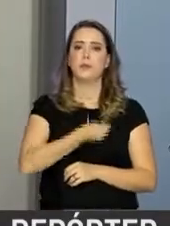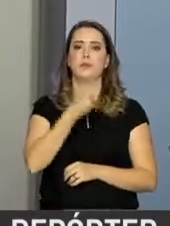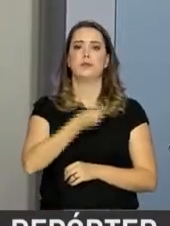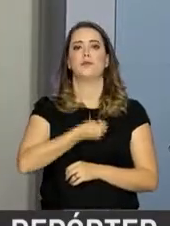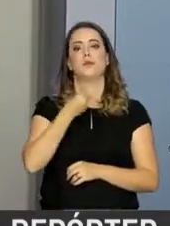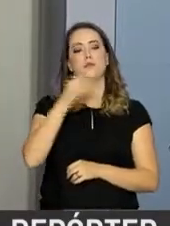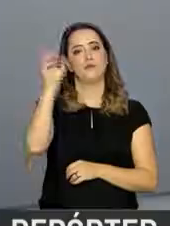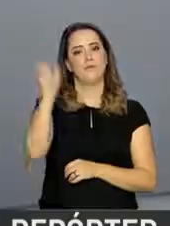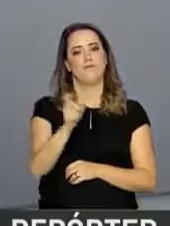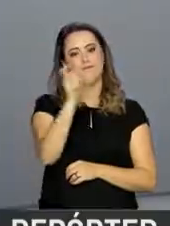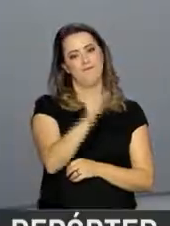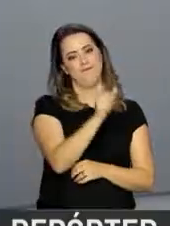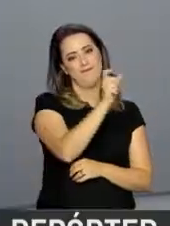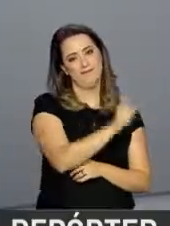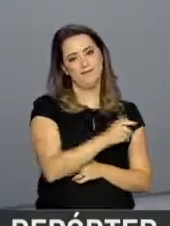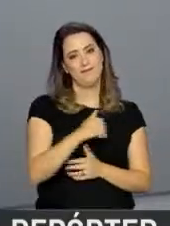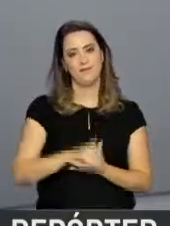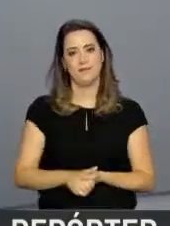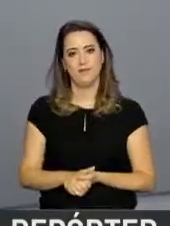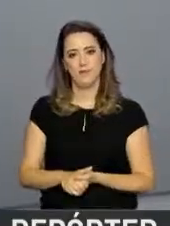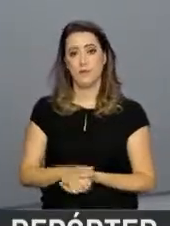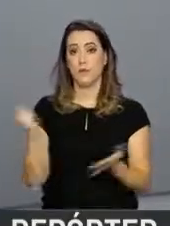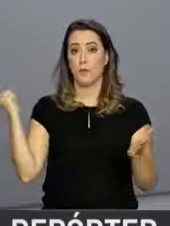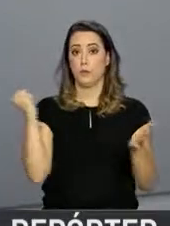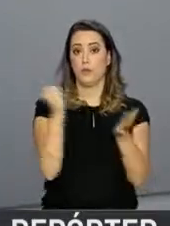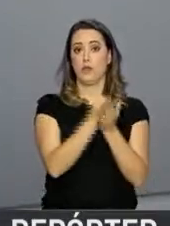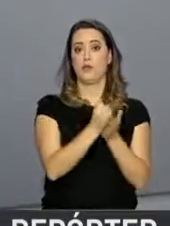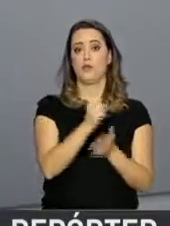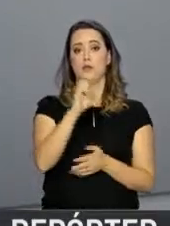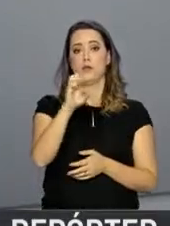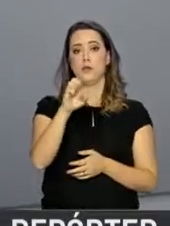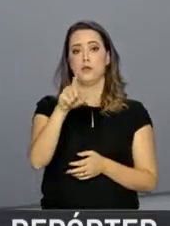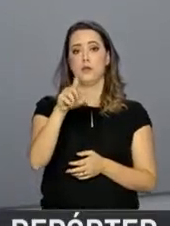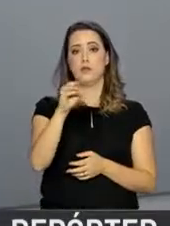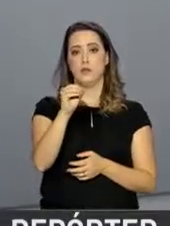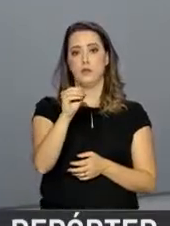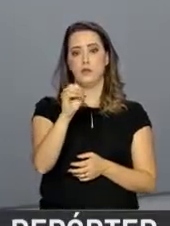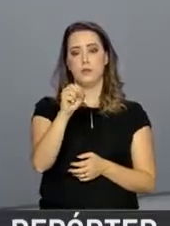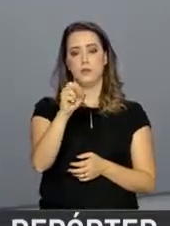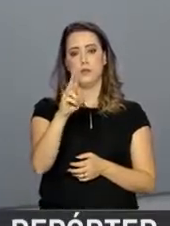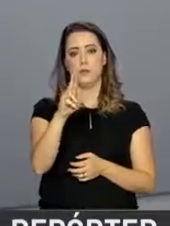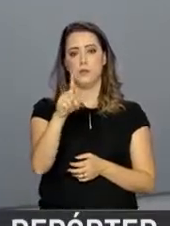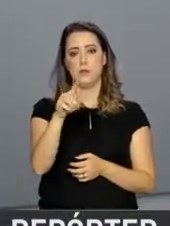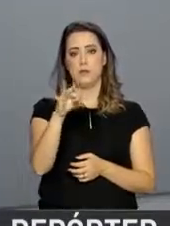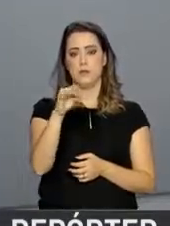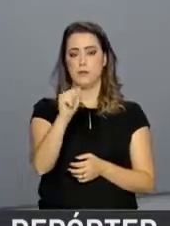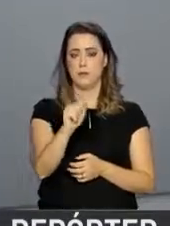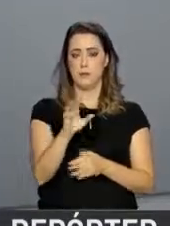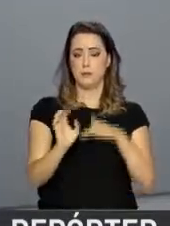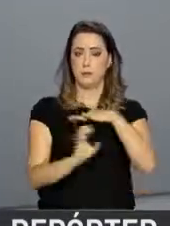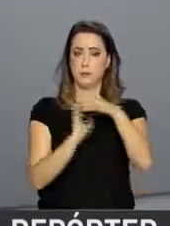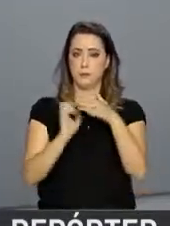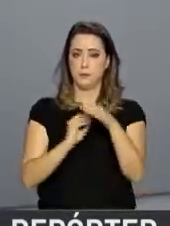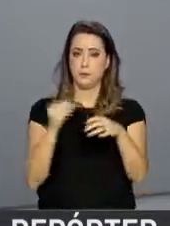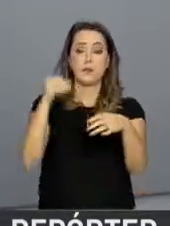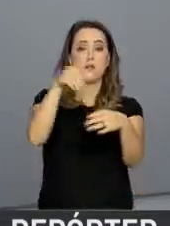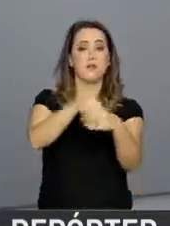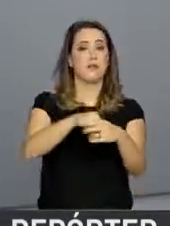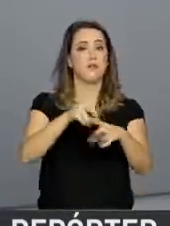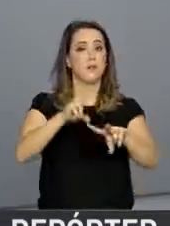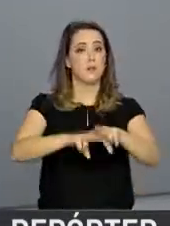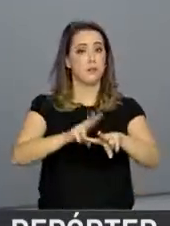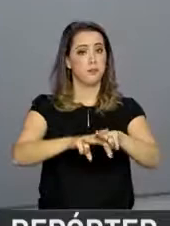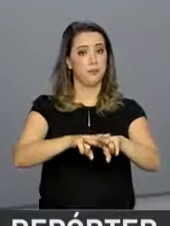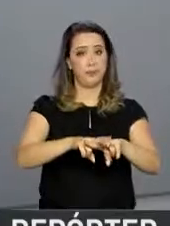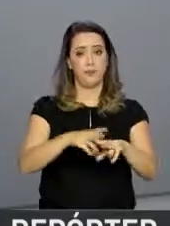das pessoas. O selo Resgata prestigia o trabalho social que empresas promovem com internos do